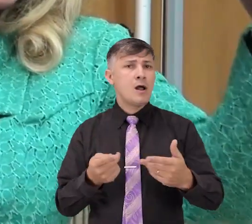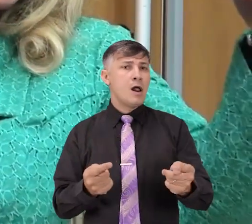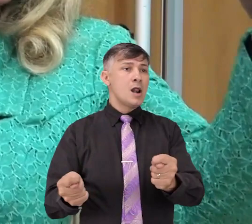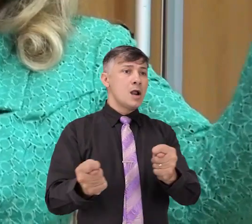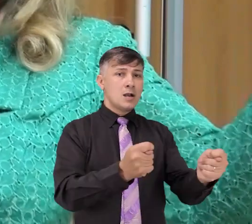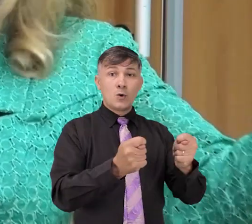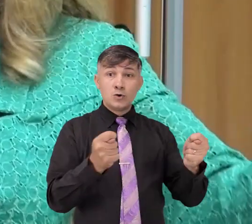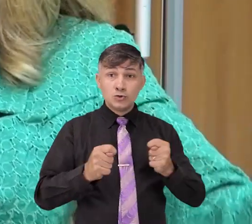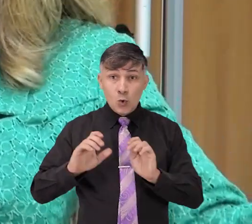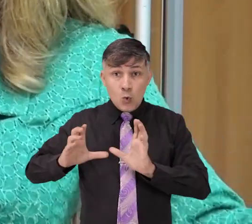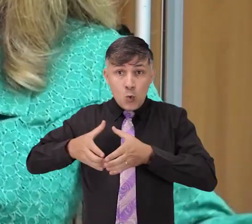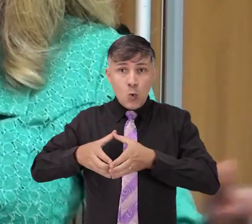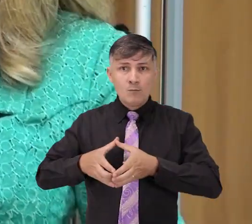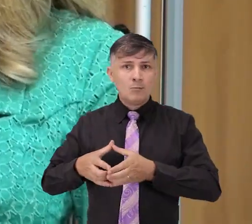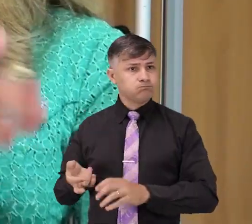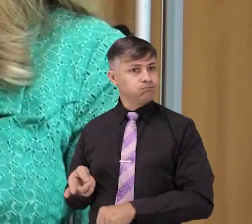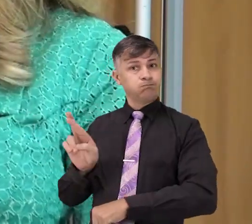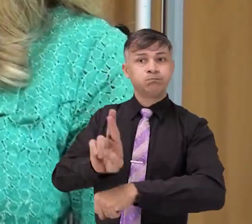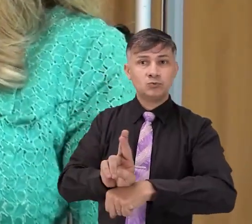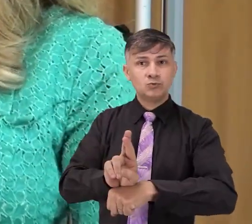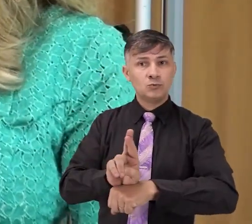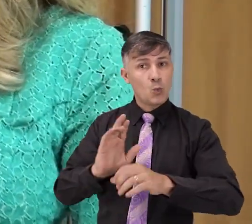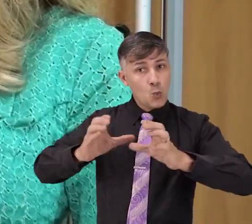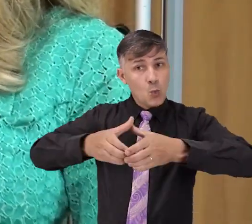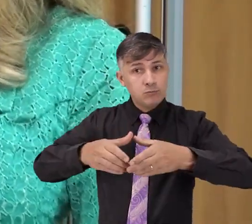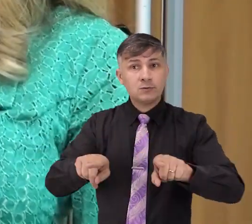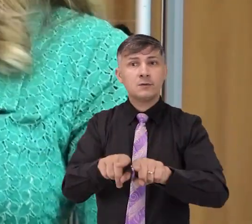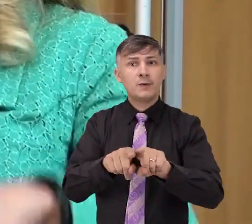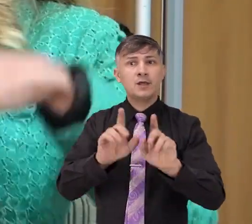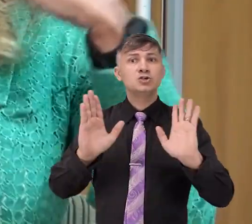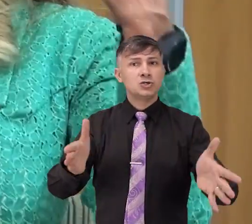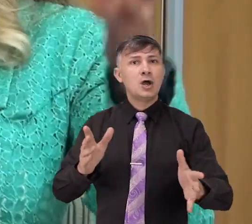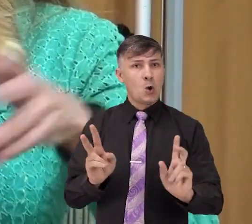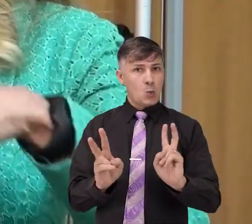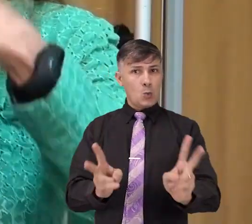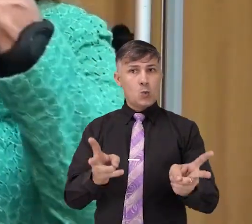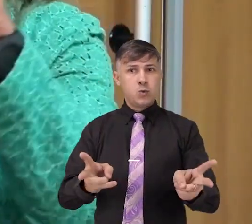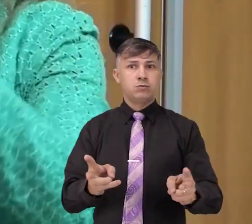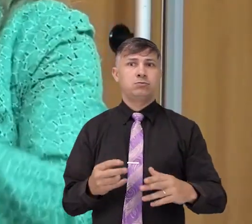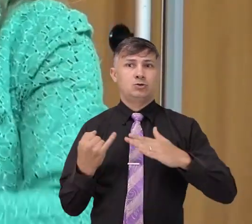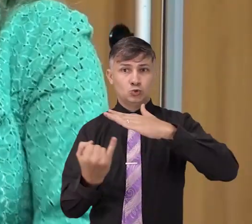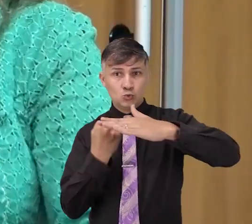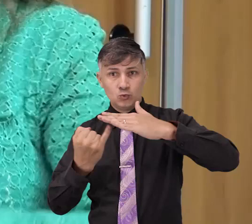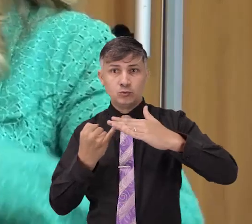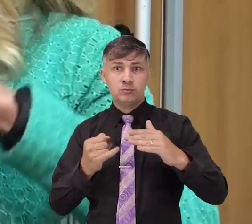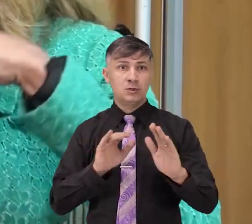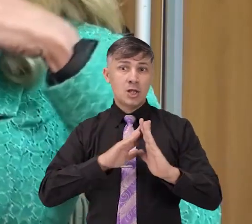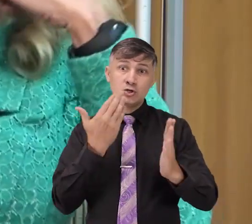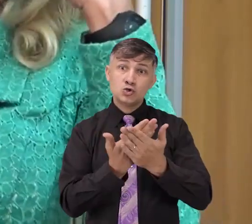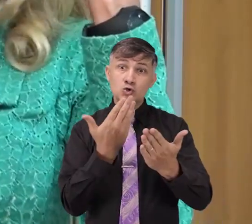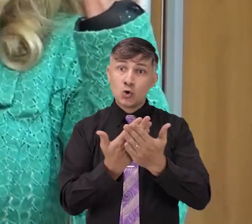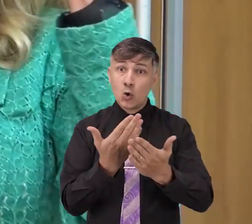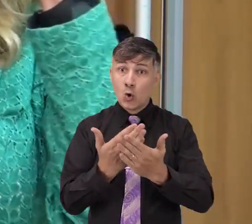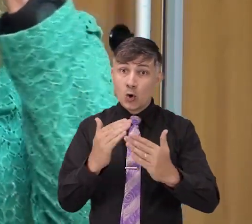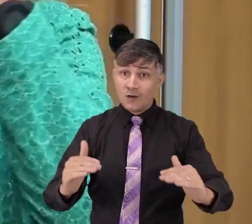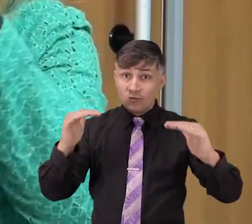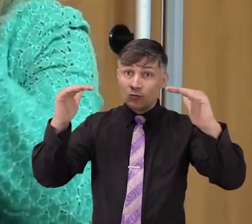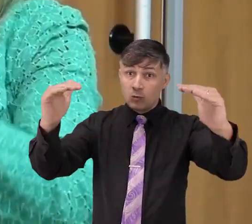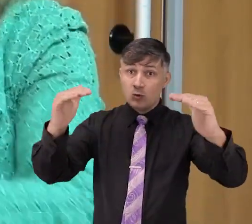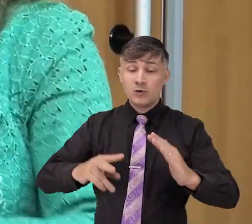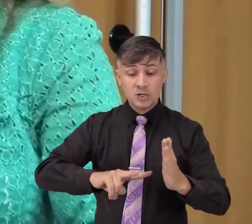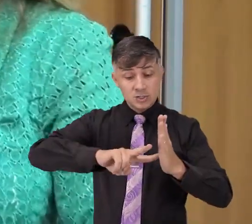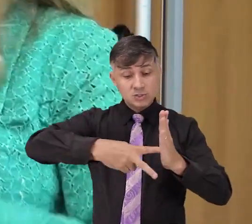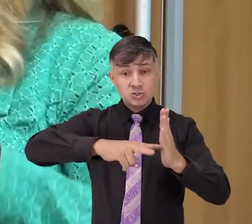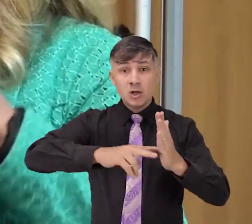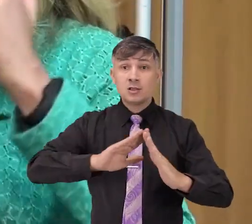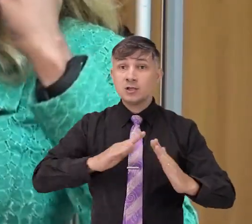coletiva entre representação dos professores e a representação de mantenedores de instituições de ensino superior, de